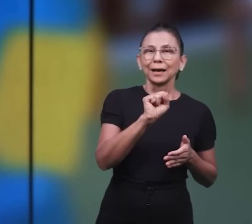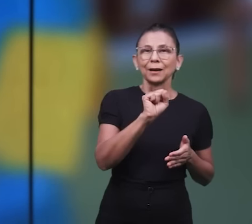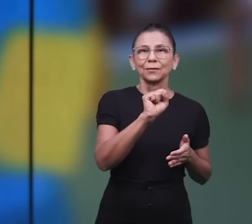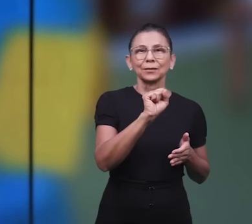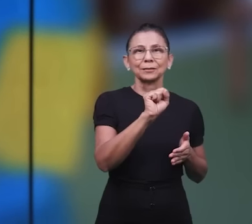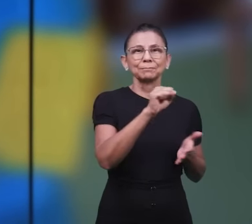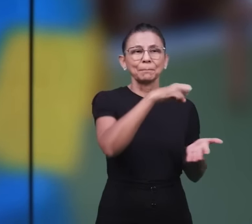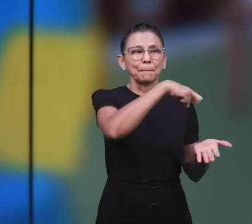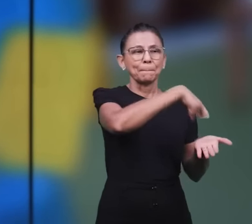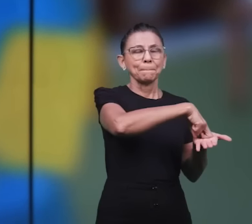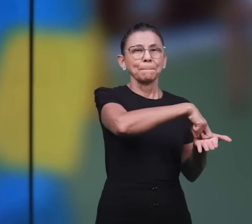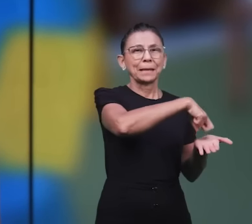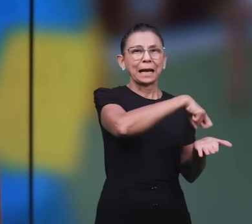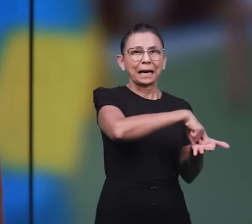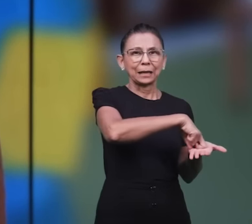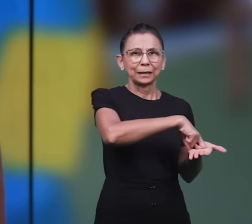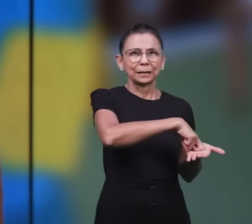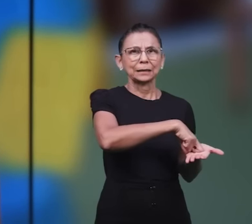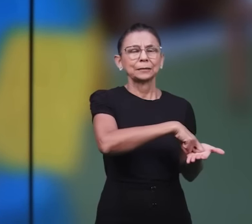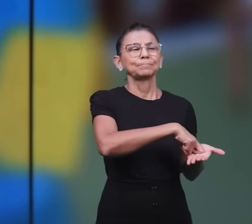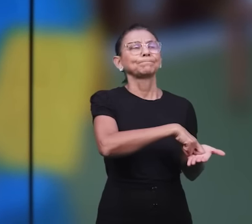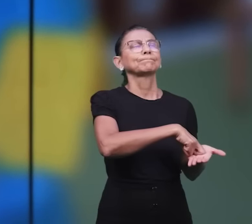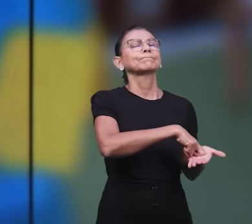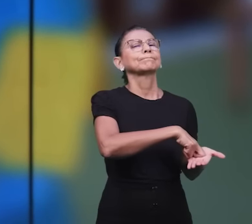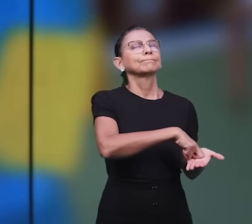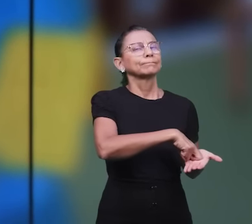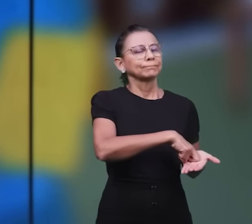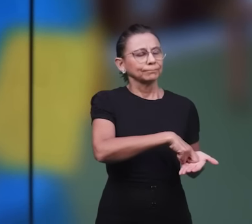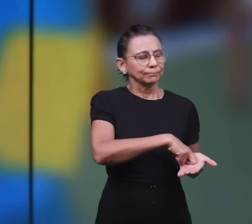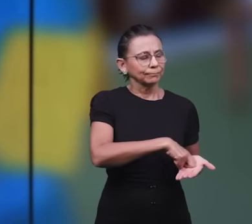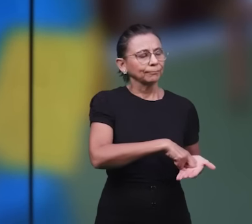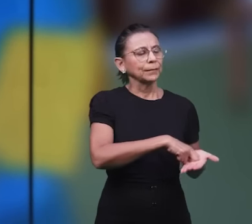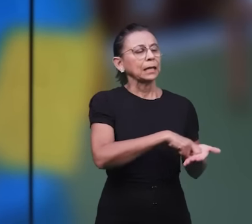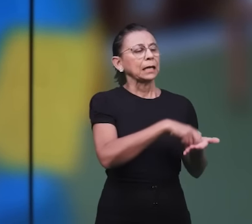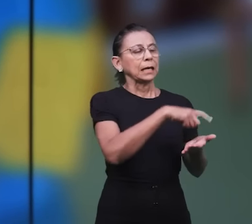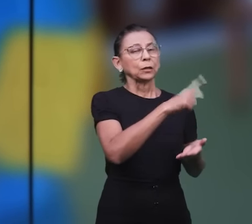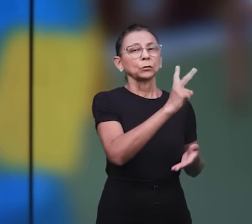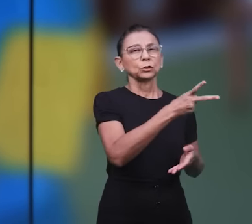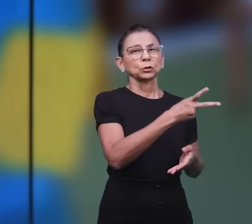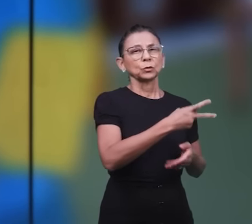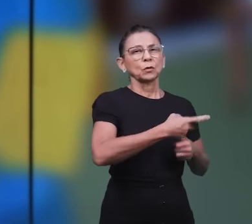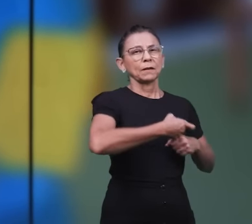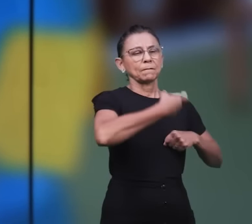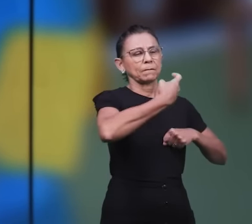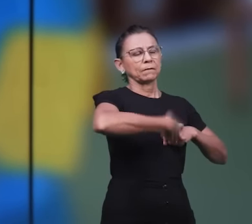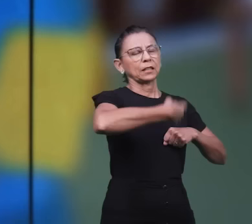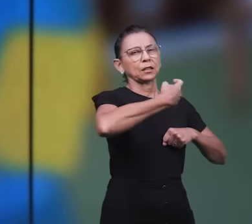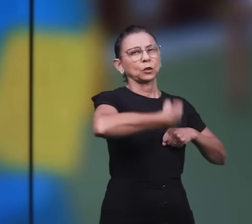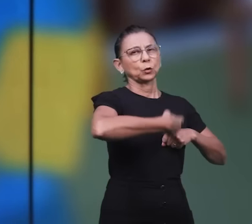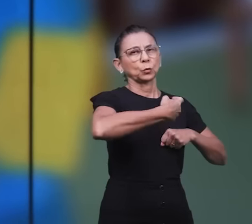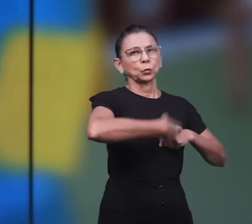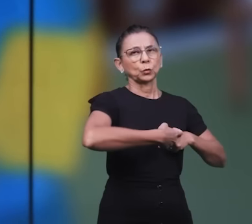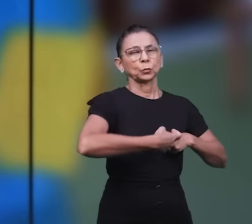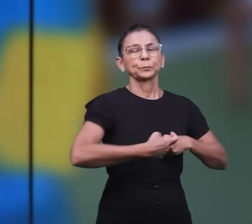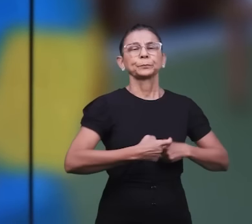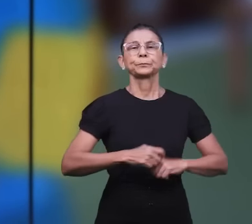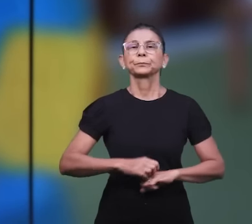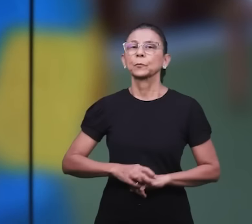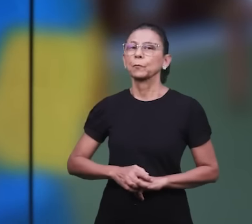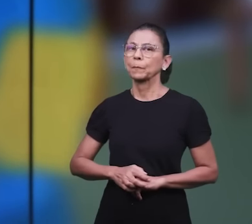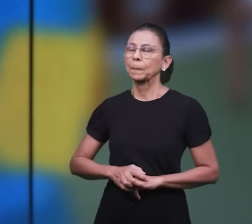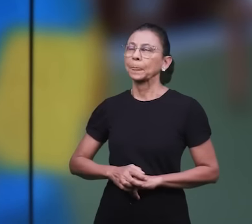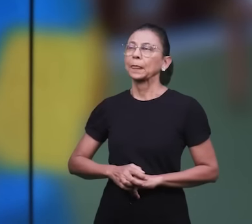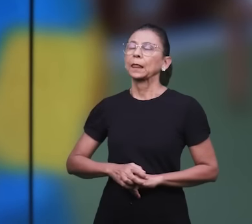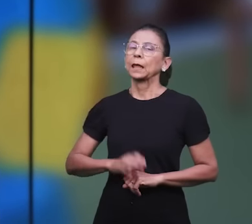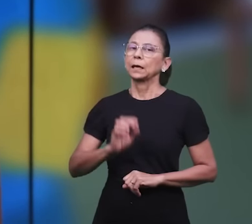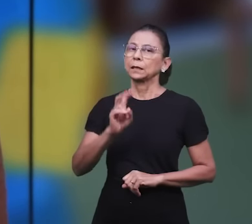Faraó continuava duro então outras duas pragas seriam enviadas e Deus libertaria o